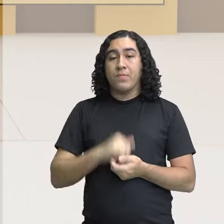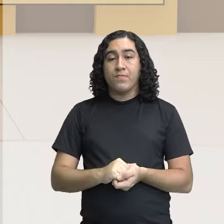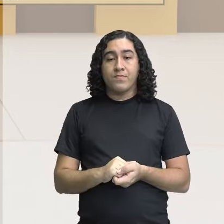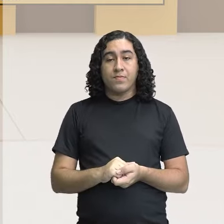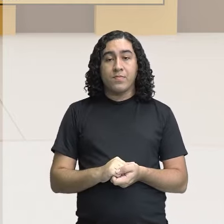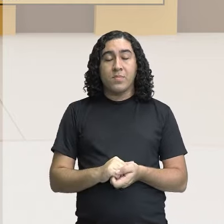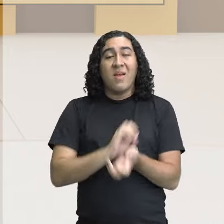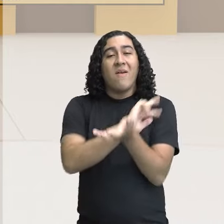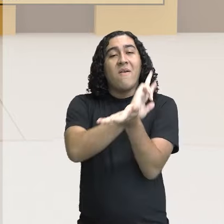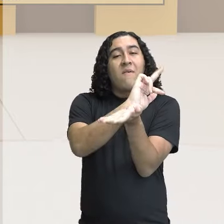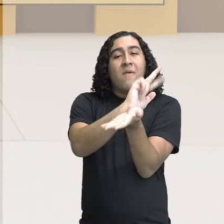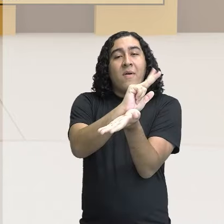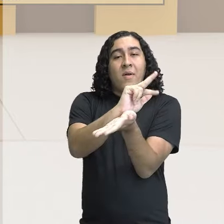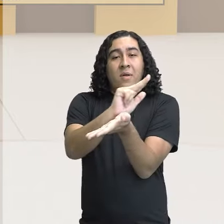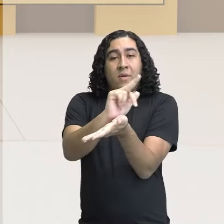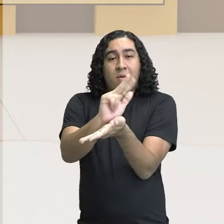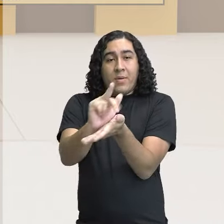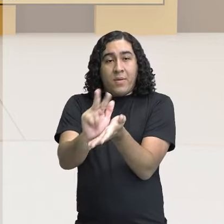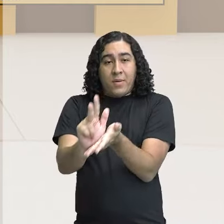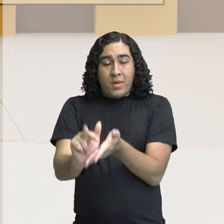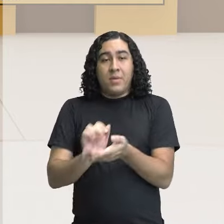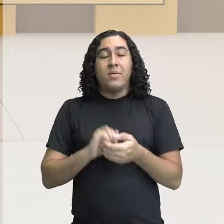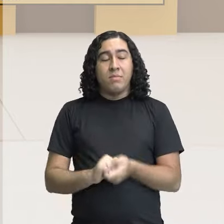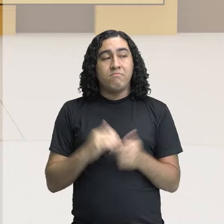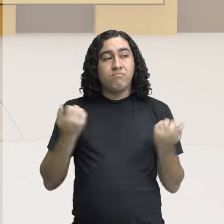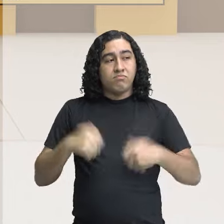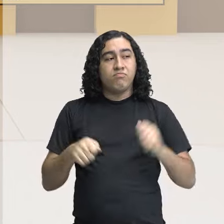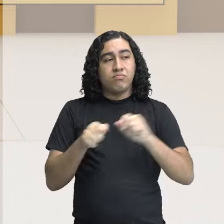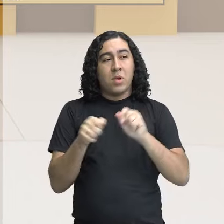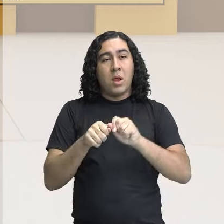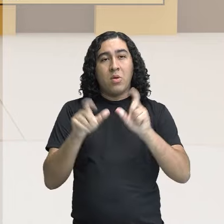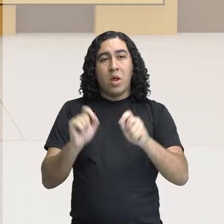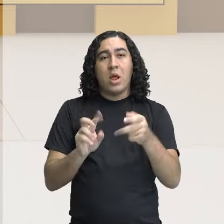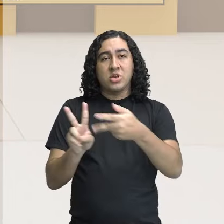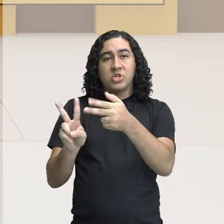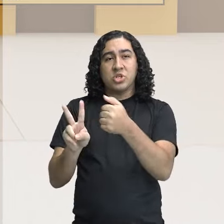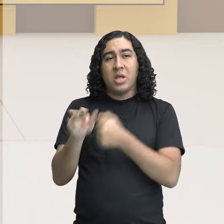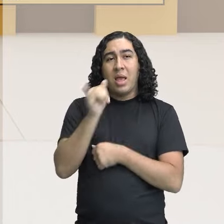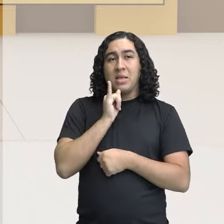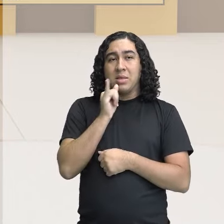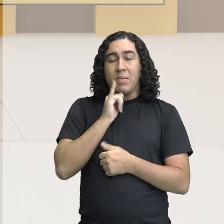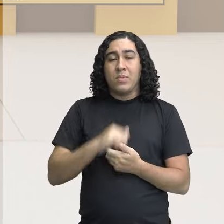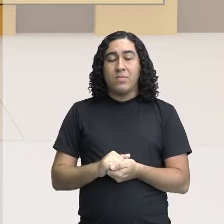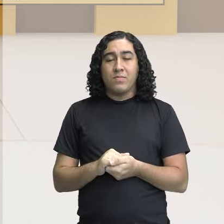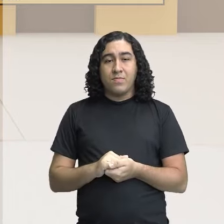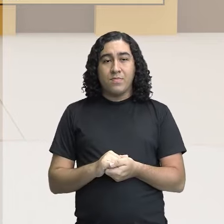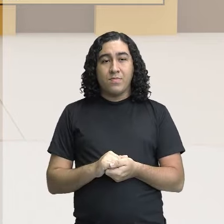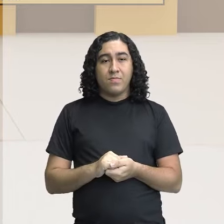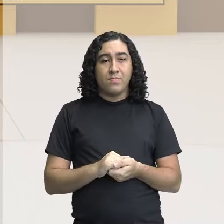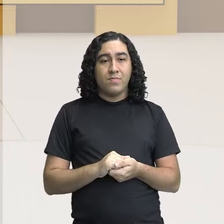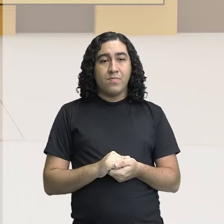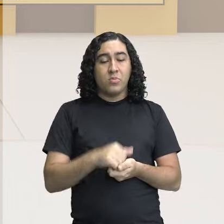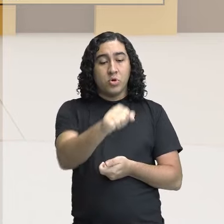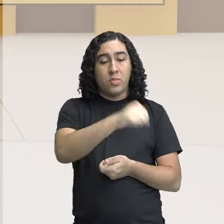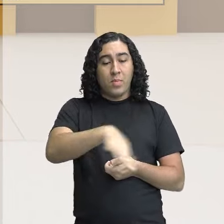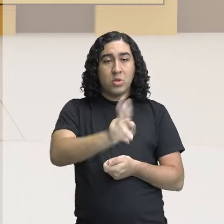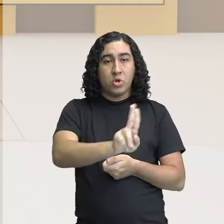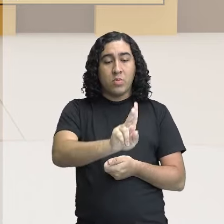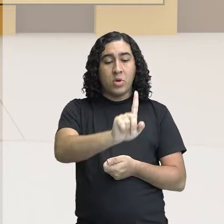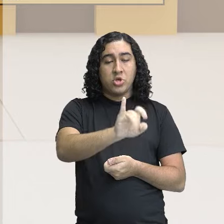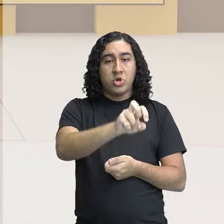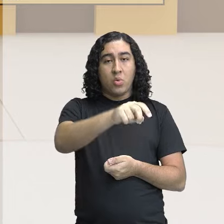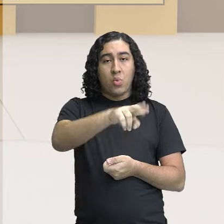diversas arquiteturas que são feitas pelos nossos indígenas. Por exemplo, no Xingu, as habitações elas são inspiradas